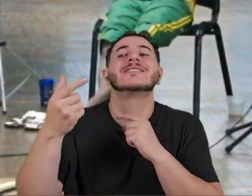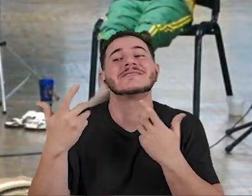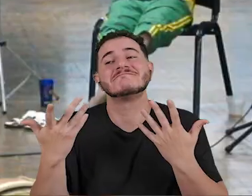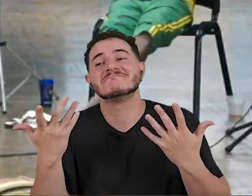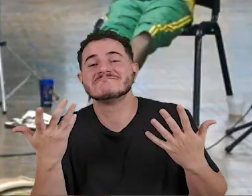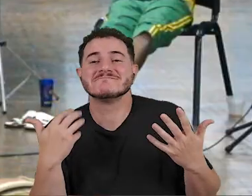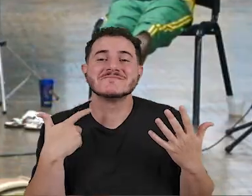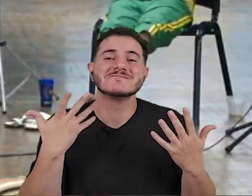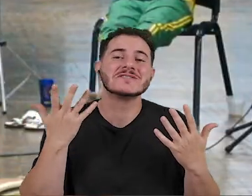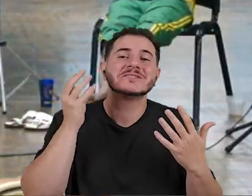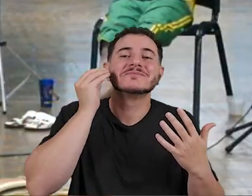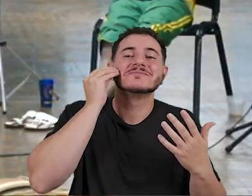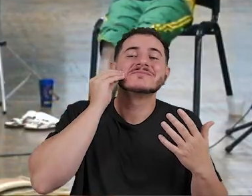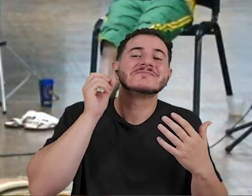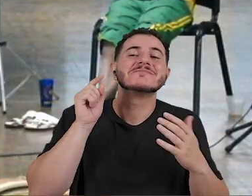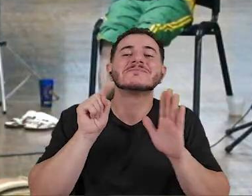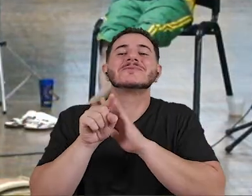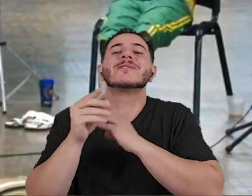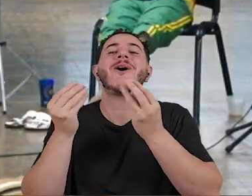Vai ser agora.